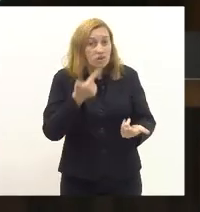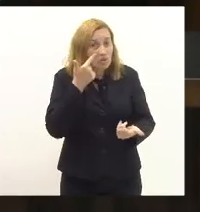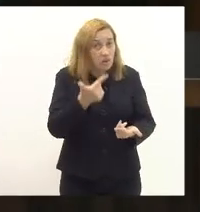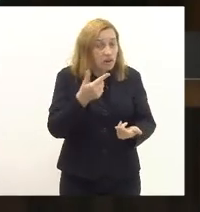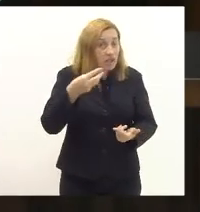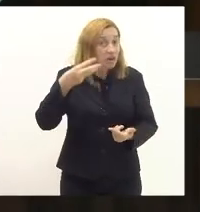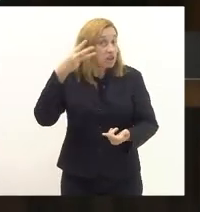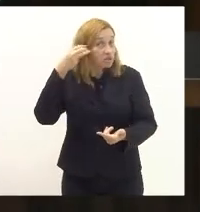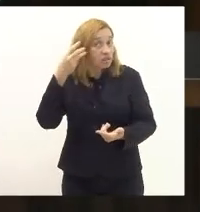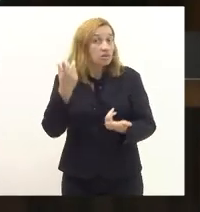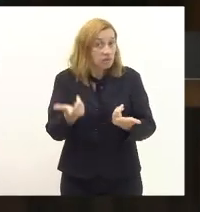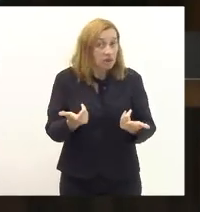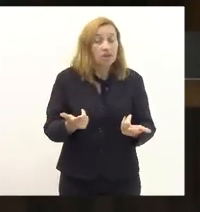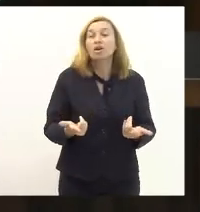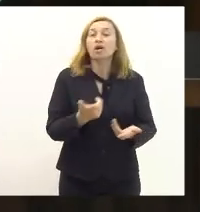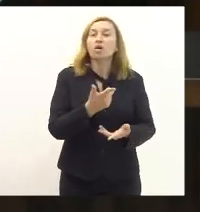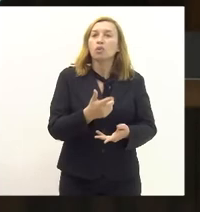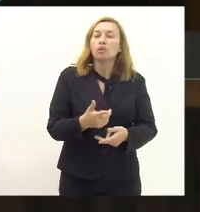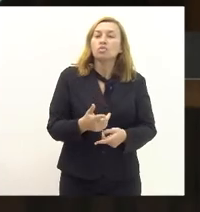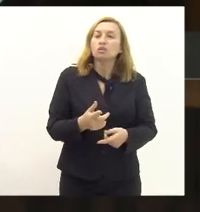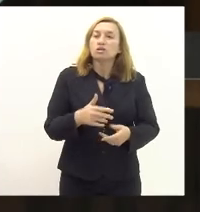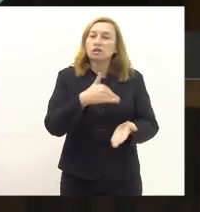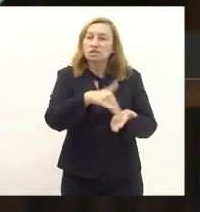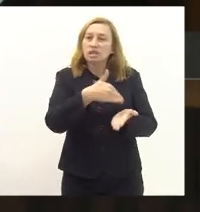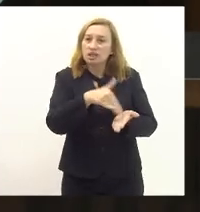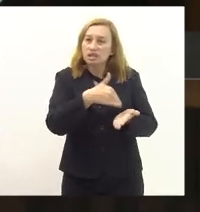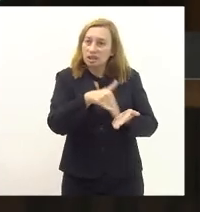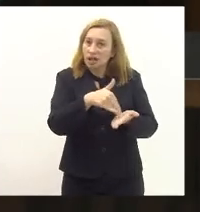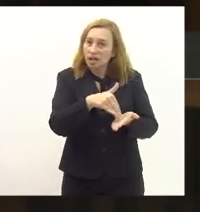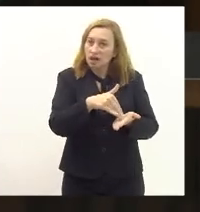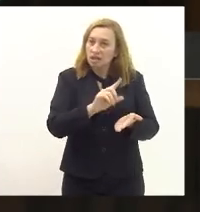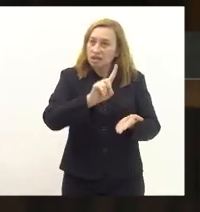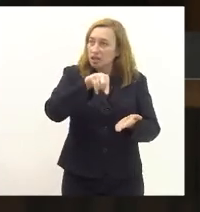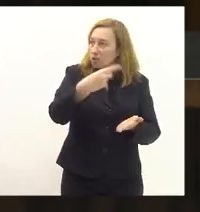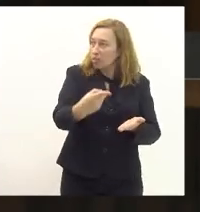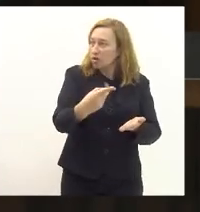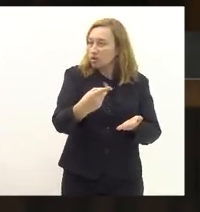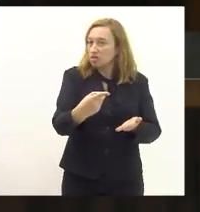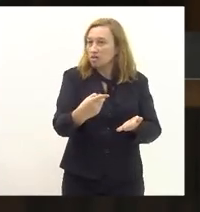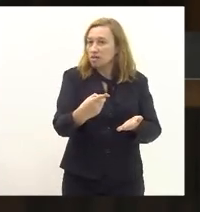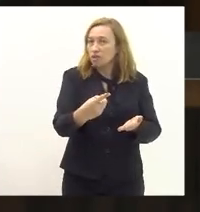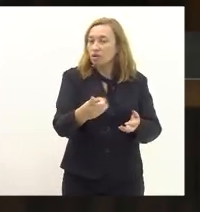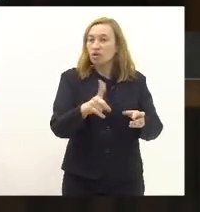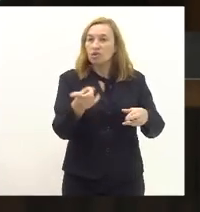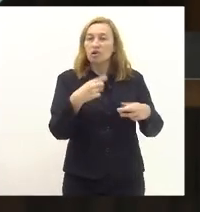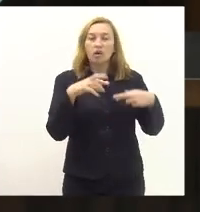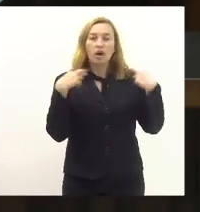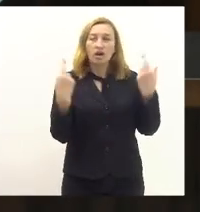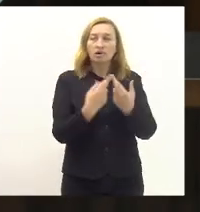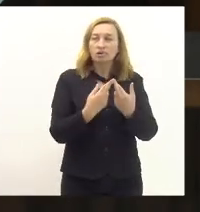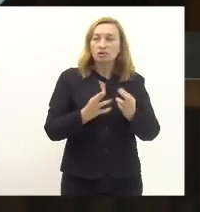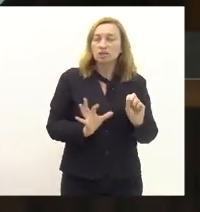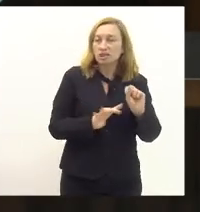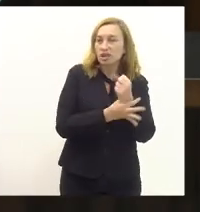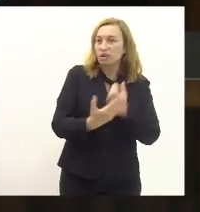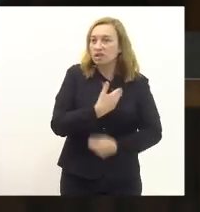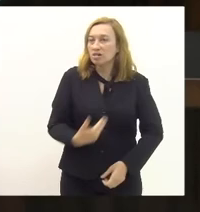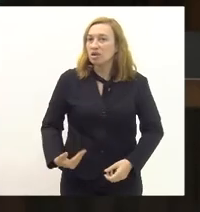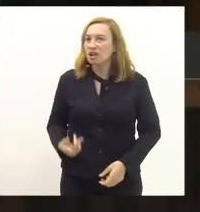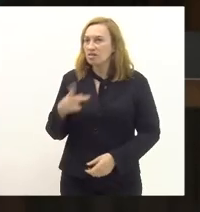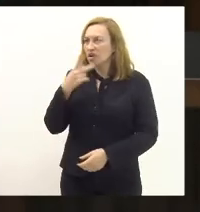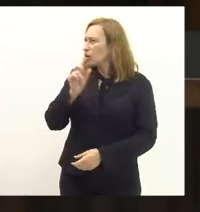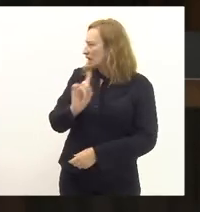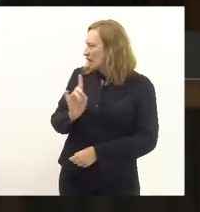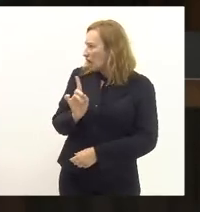aqui. E o secretário, ao qual foi imputado, que depois veio a uma reunião da Comissão de Segurança Pública e disse que não era